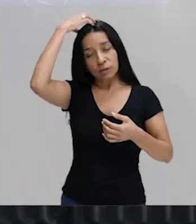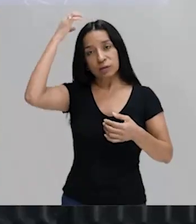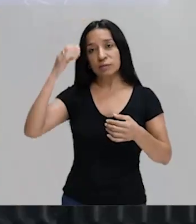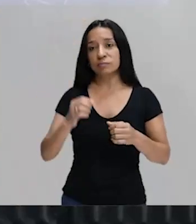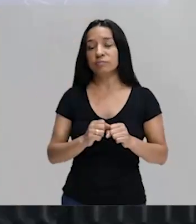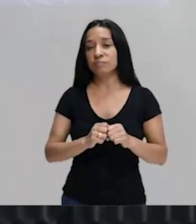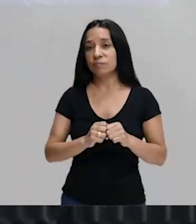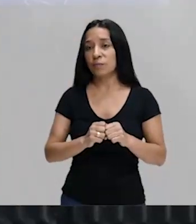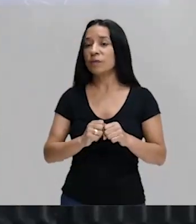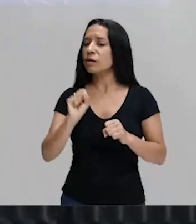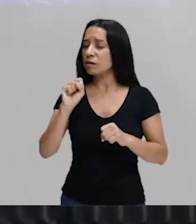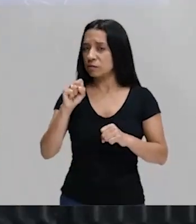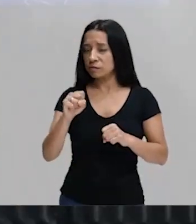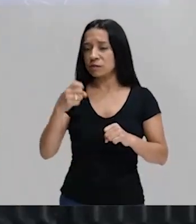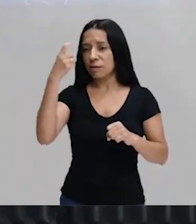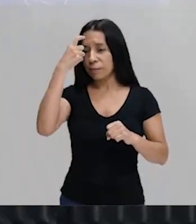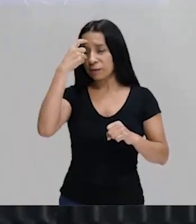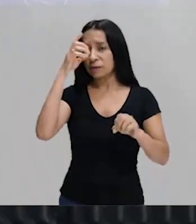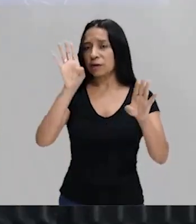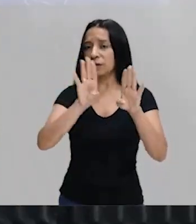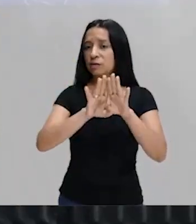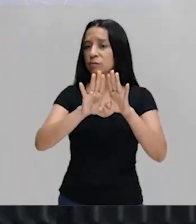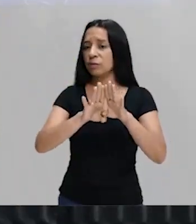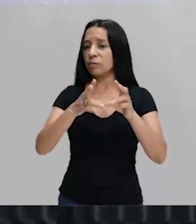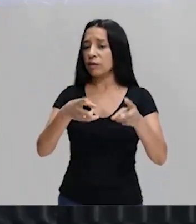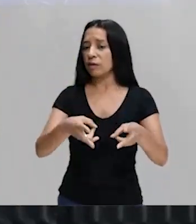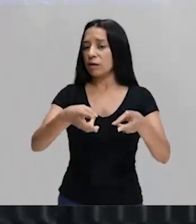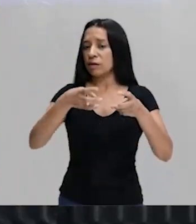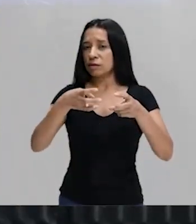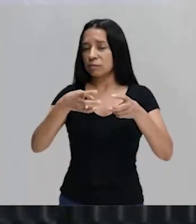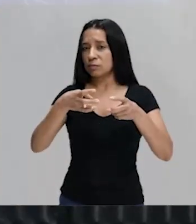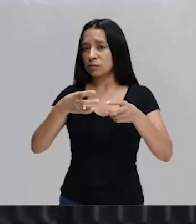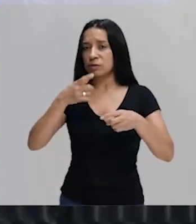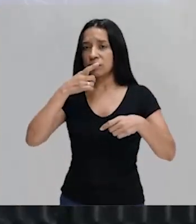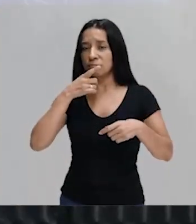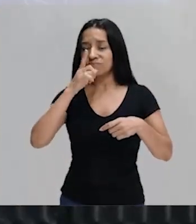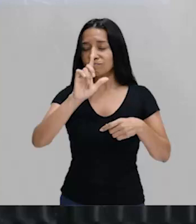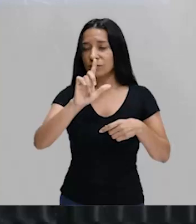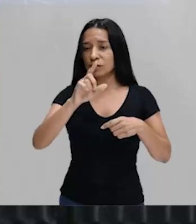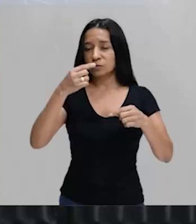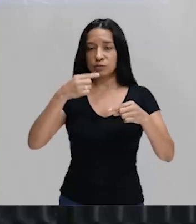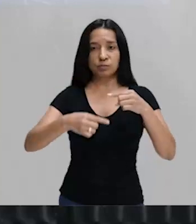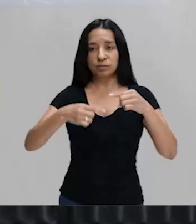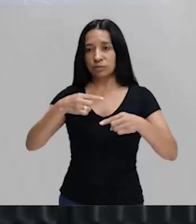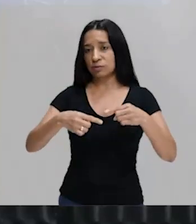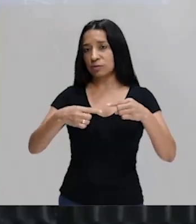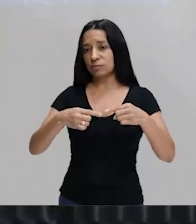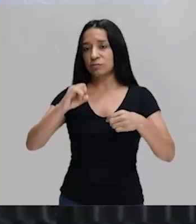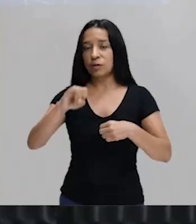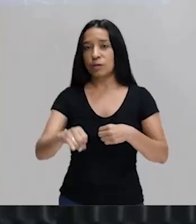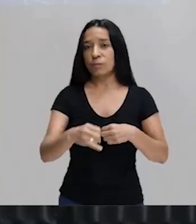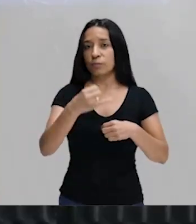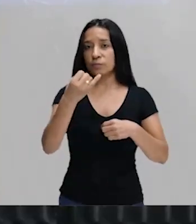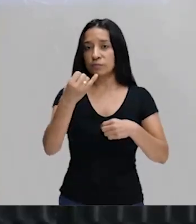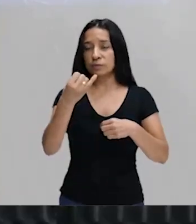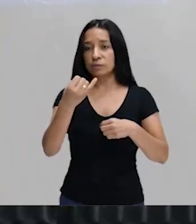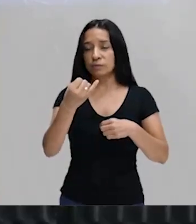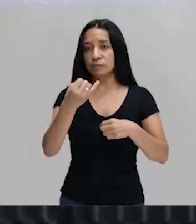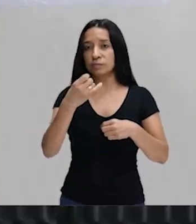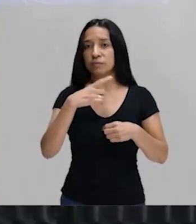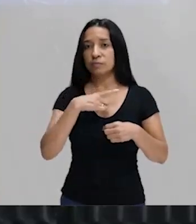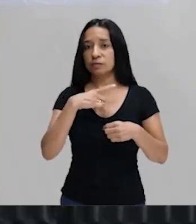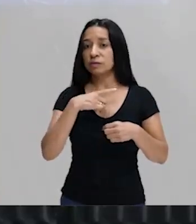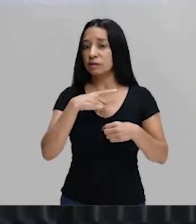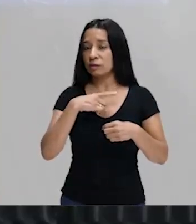no golpe, pensaram também em buscar vantagens políticas, se aproveitar. Tiveram até